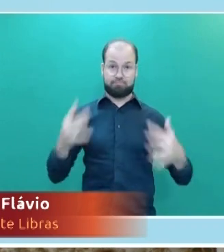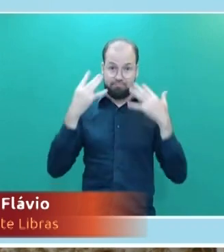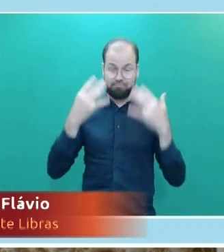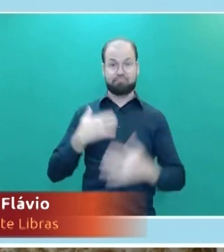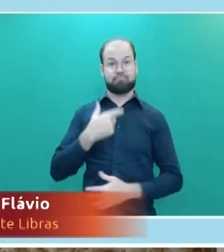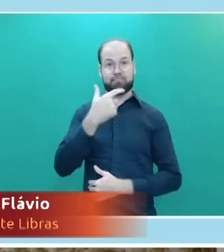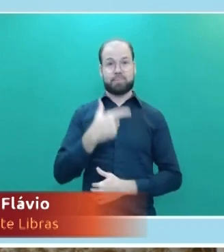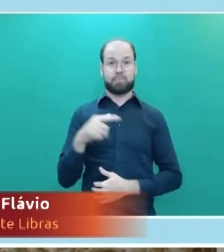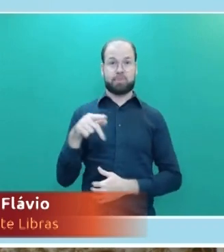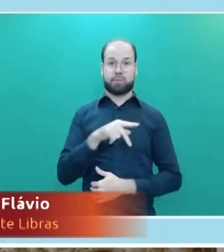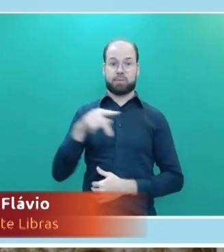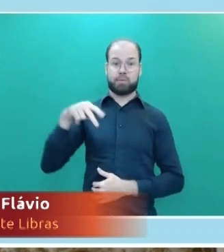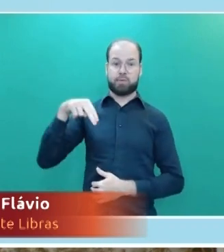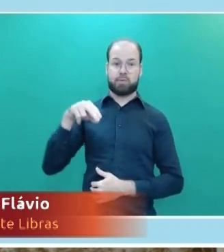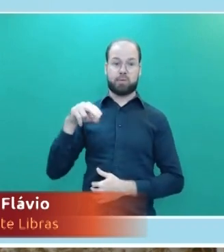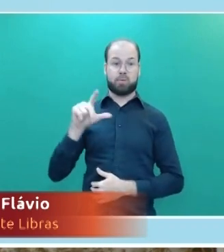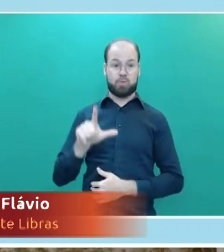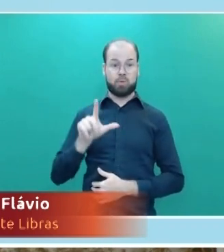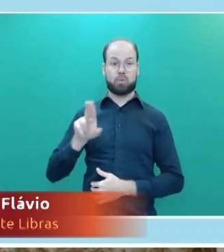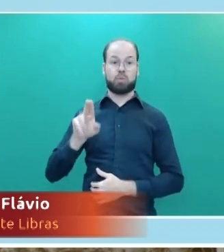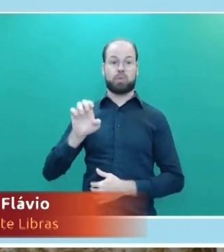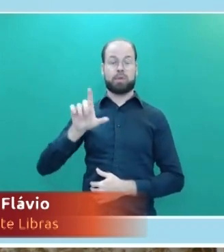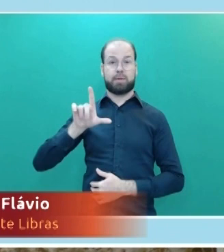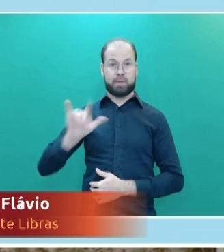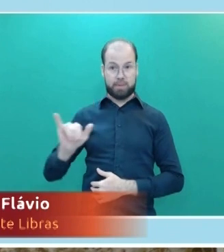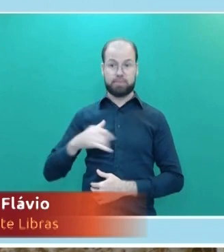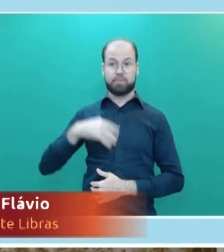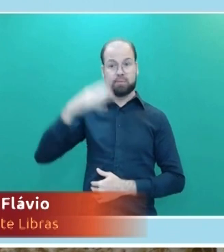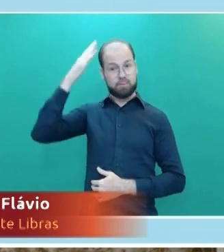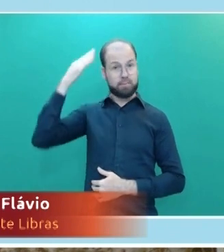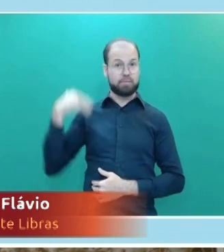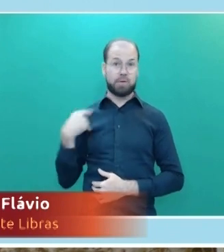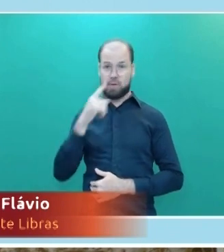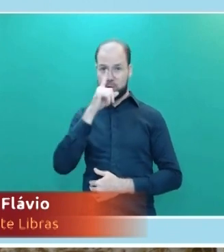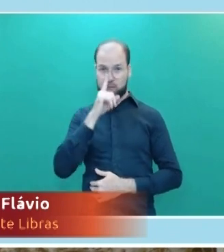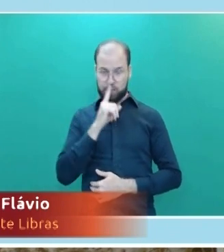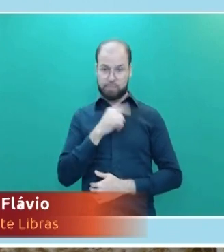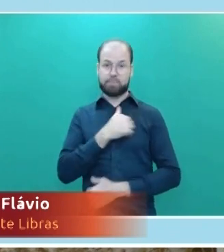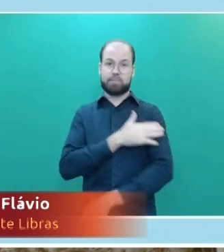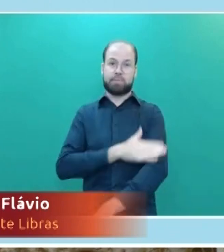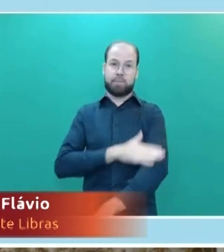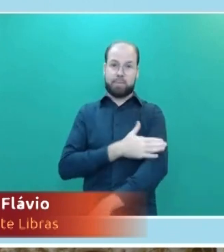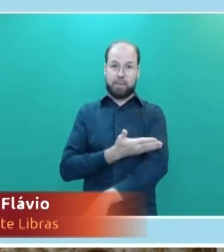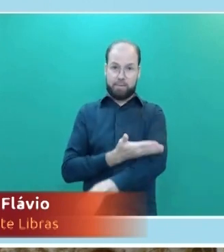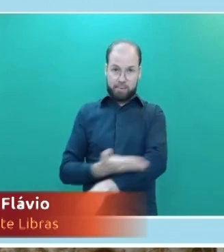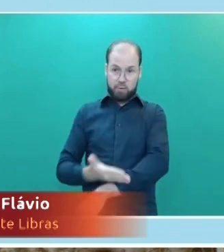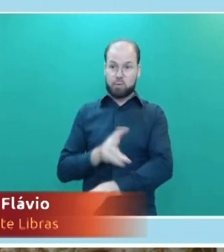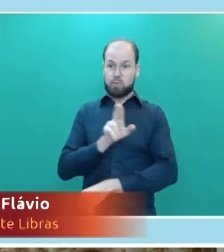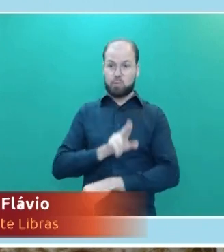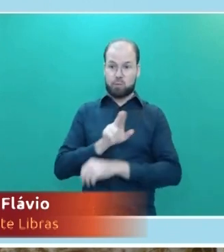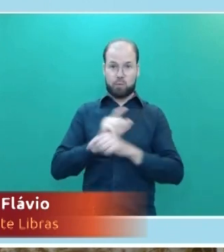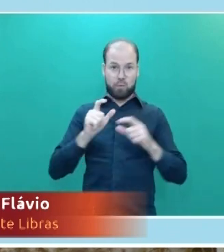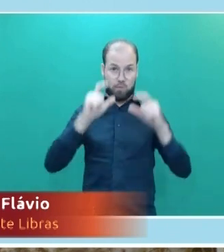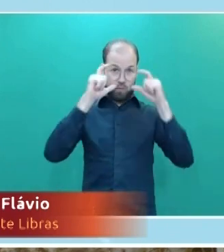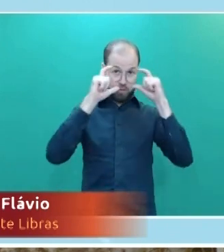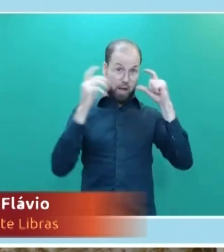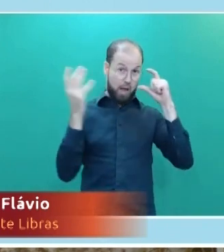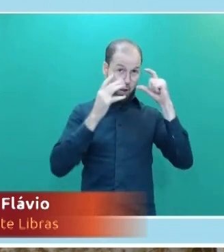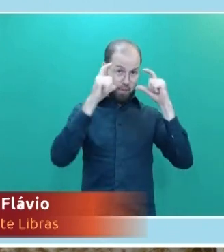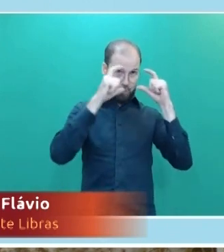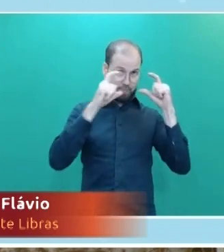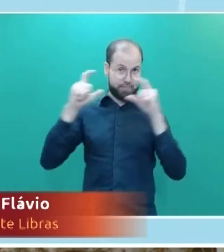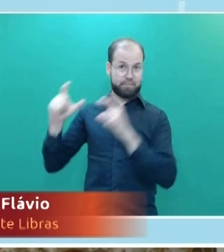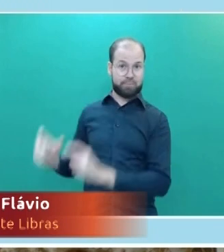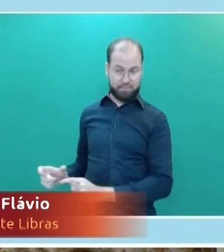cabelos castanhos claros, com algumas mechas loiras, sou uma mulher de pele branca, eu uso óculos, mas no momento estou sem óculos para